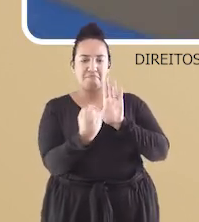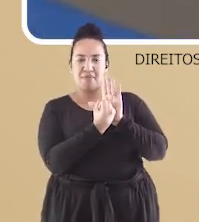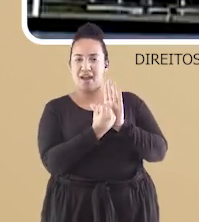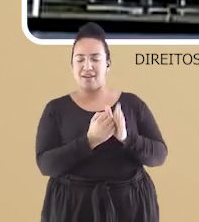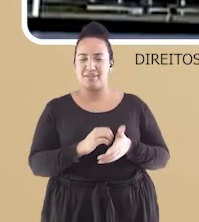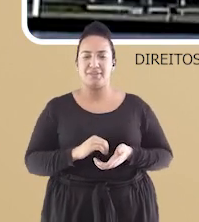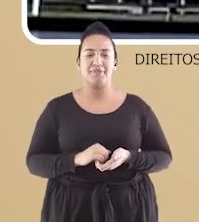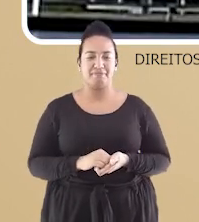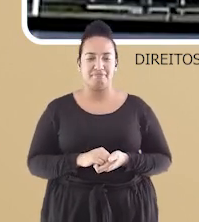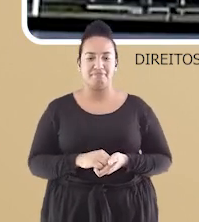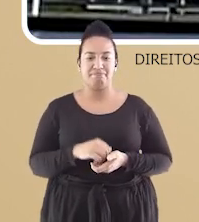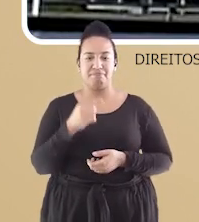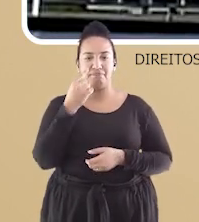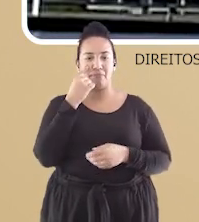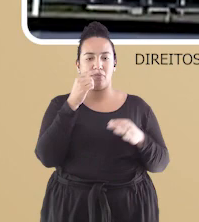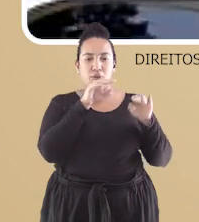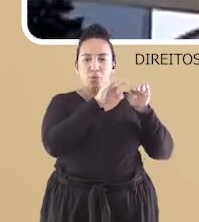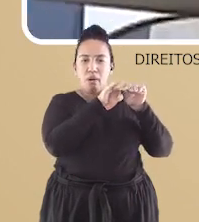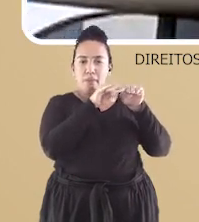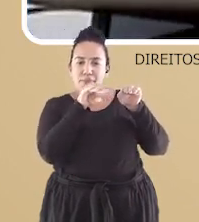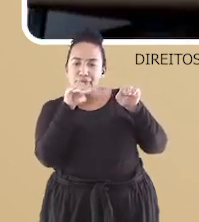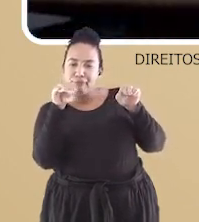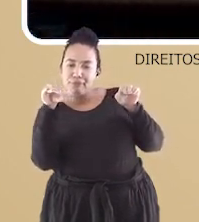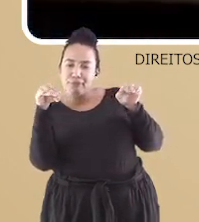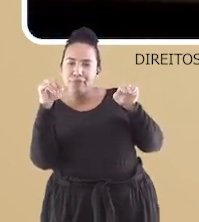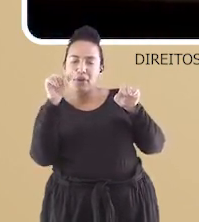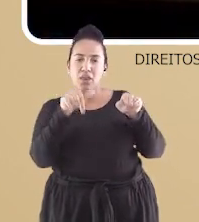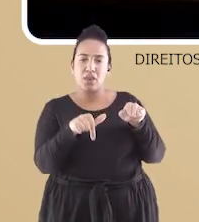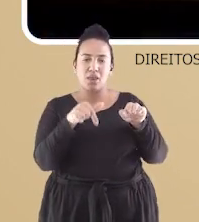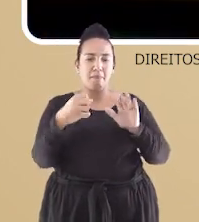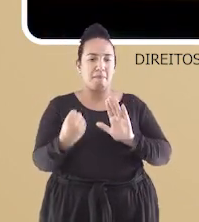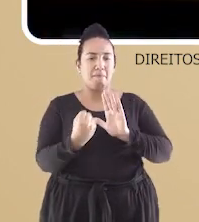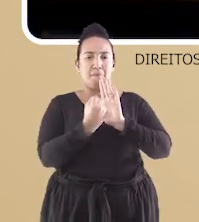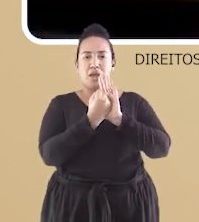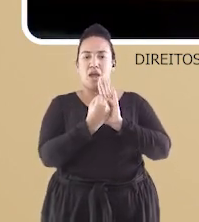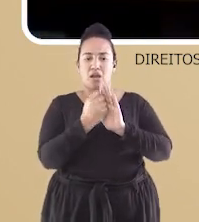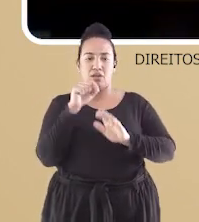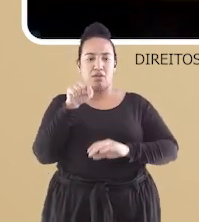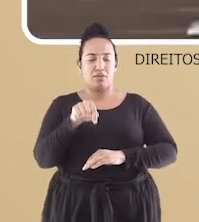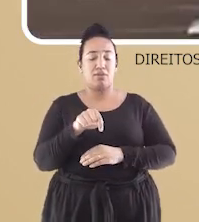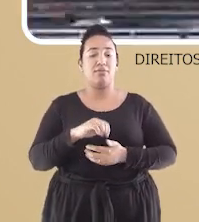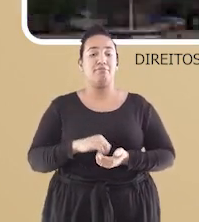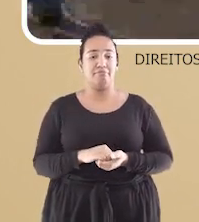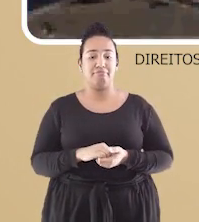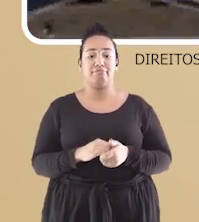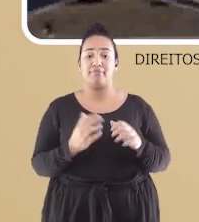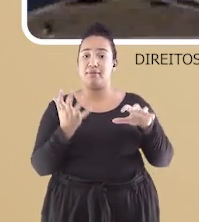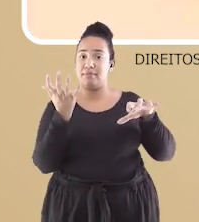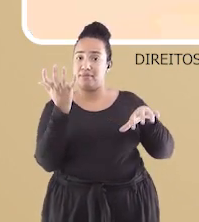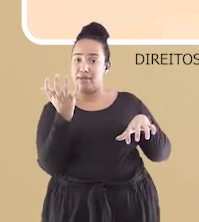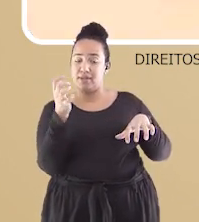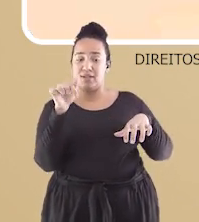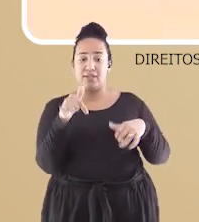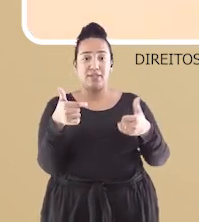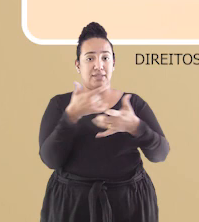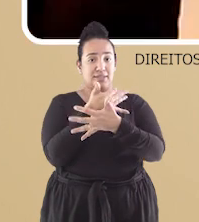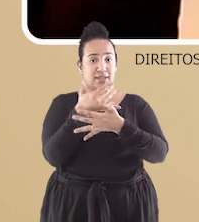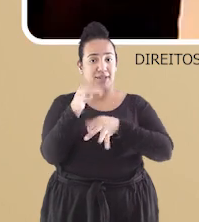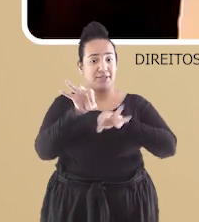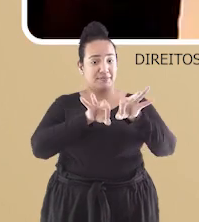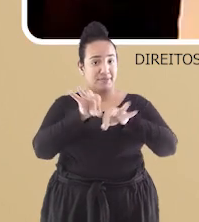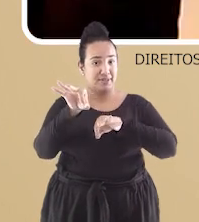Curvas e linhas que acompanham o horizonte, verdadeiros monumentos a céu aberto. Brasília, cidade